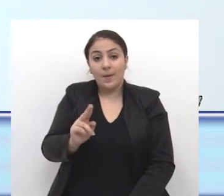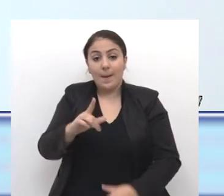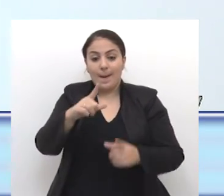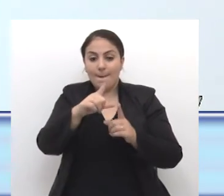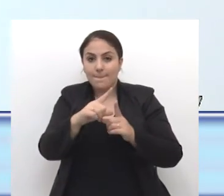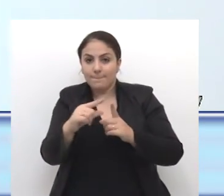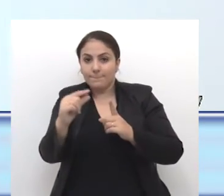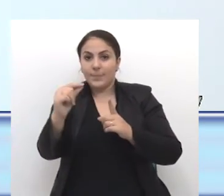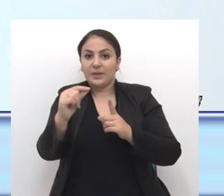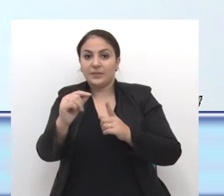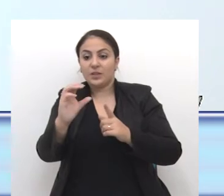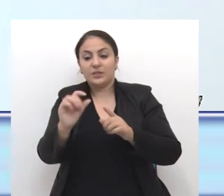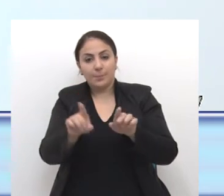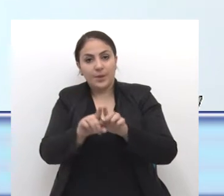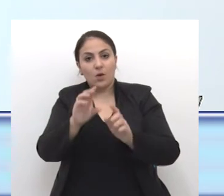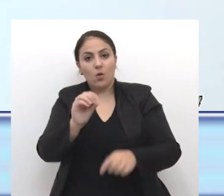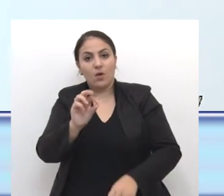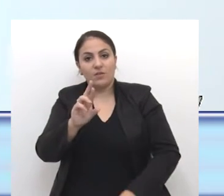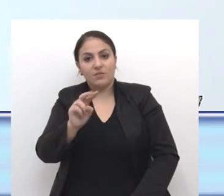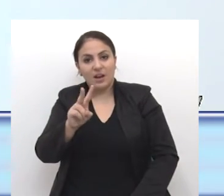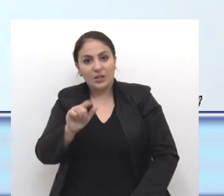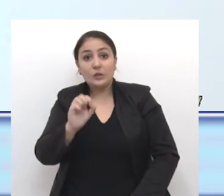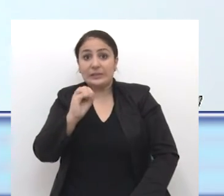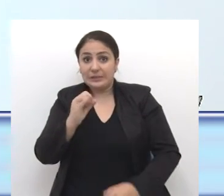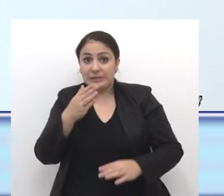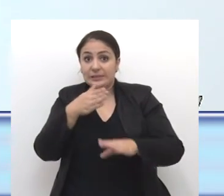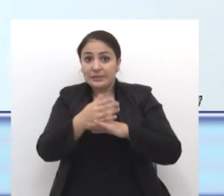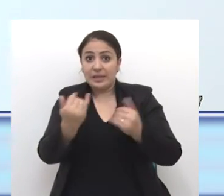e Orvalho. Para quem quiser acessar, inclusive, é